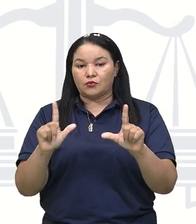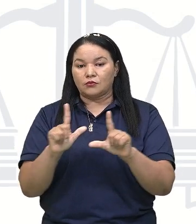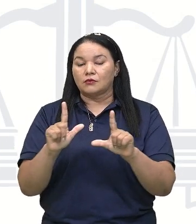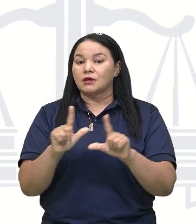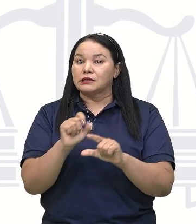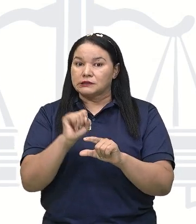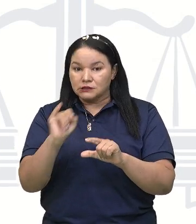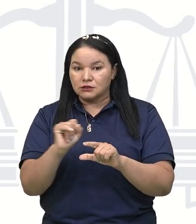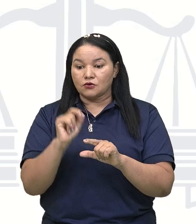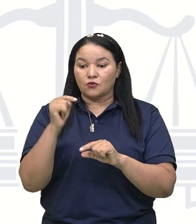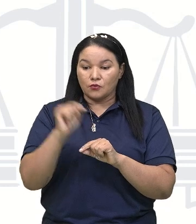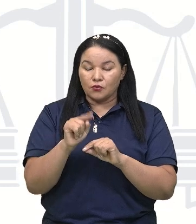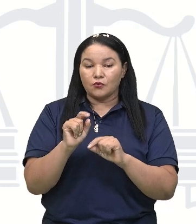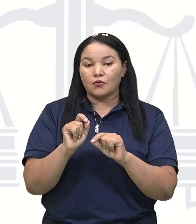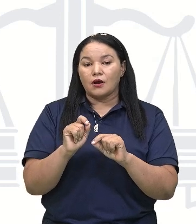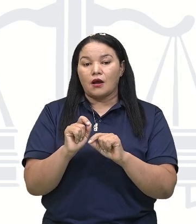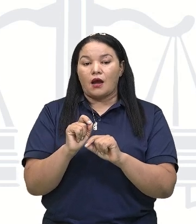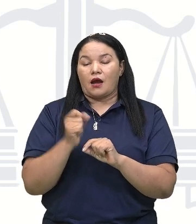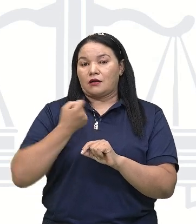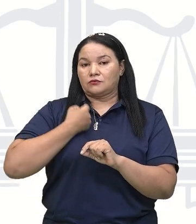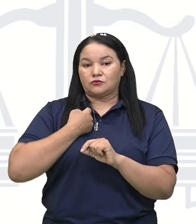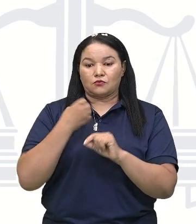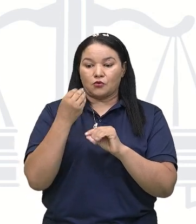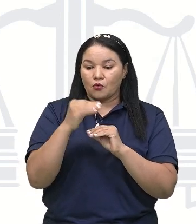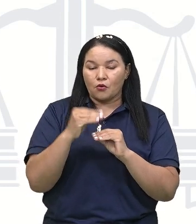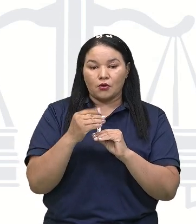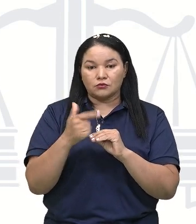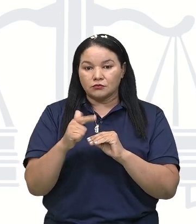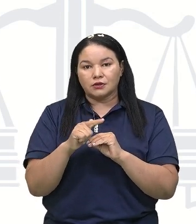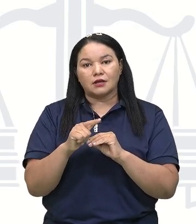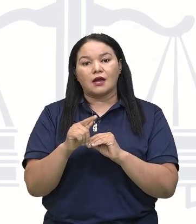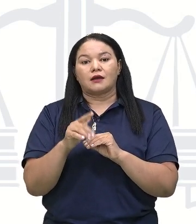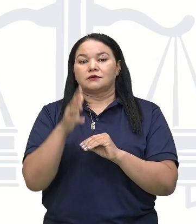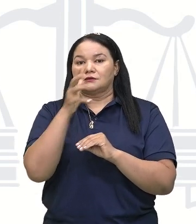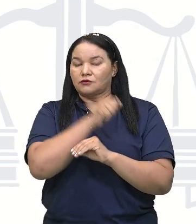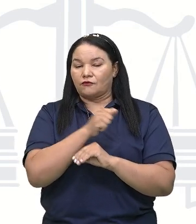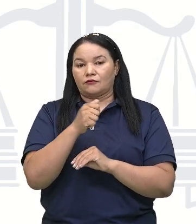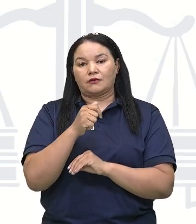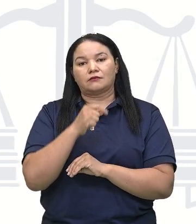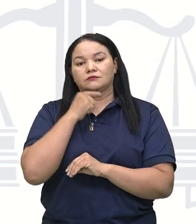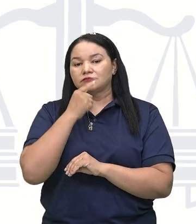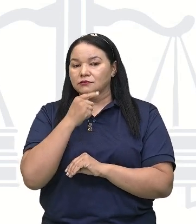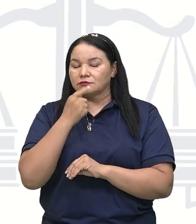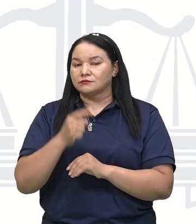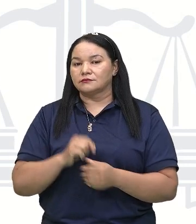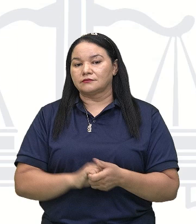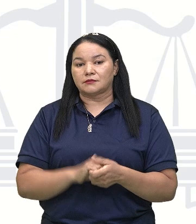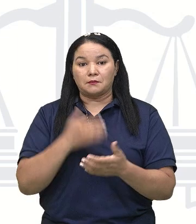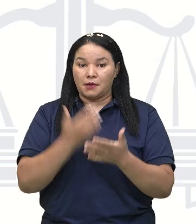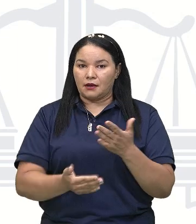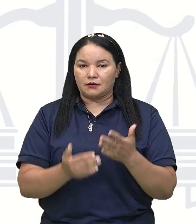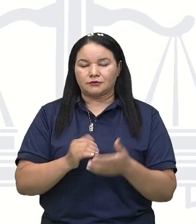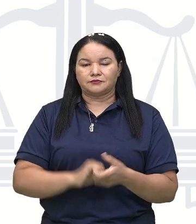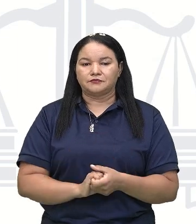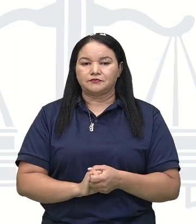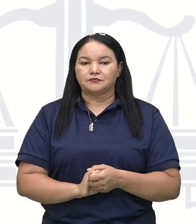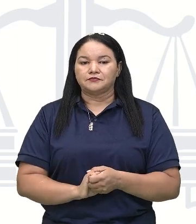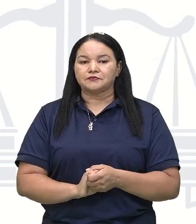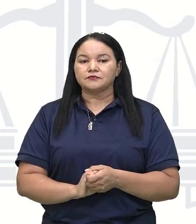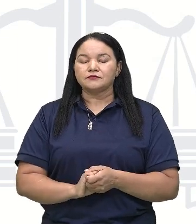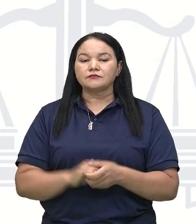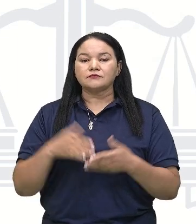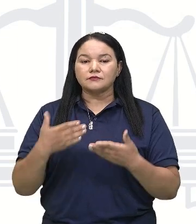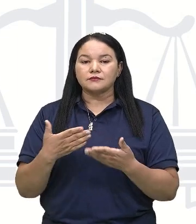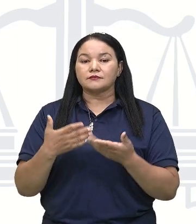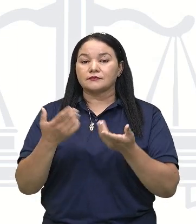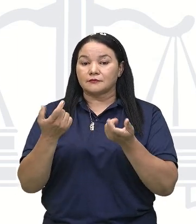notas não vão ficar registradas no sistema. Isso mesmo, prof. Muito bem lembrado. Então, Olha só, cadastrar